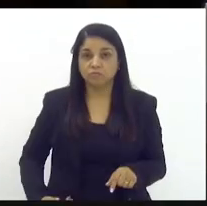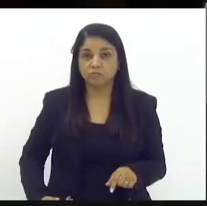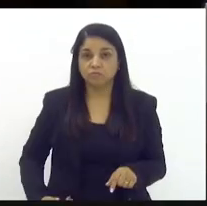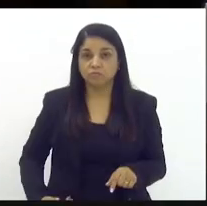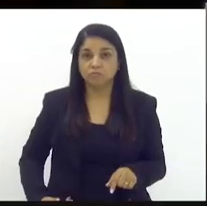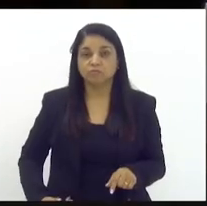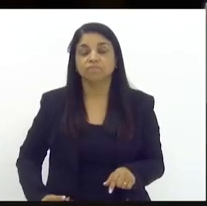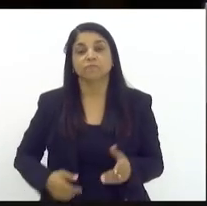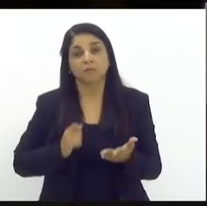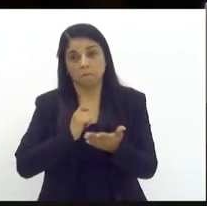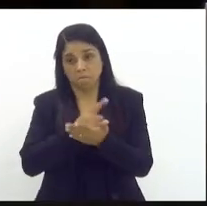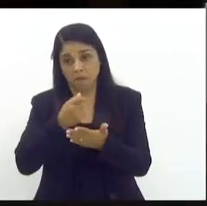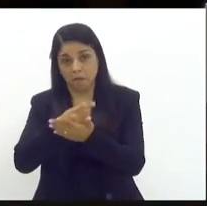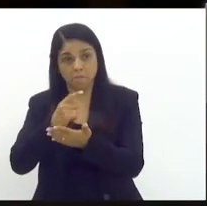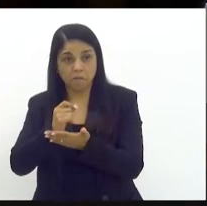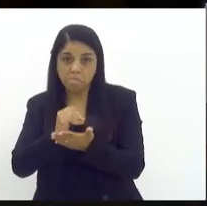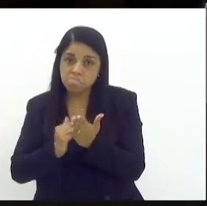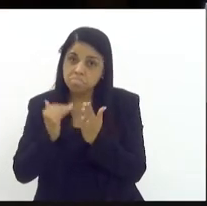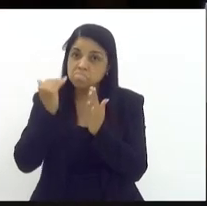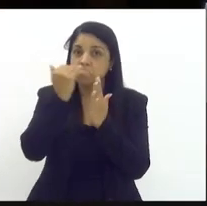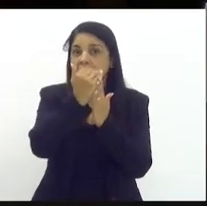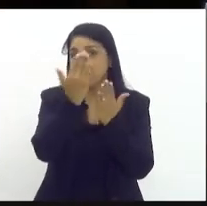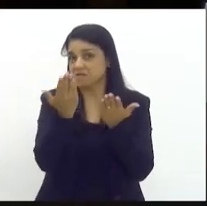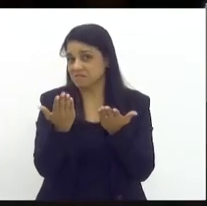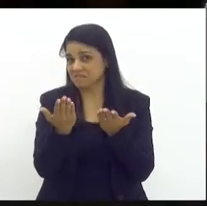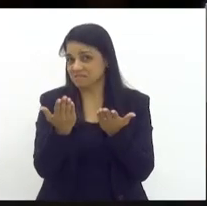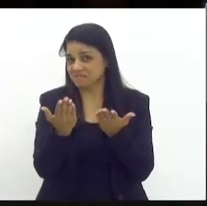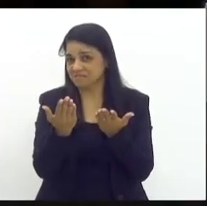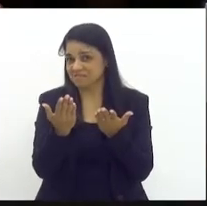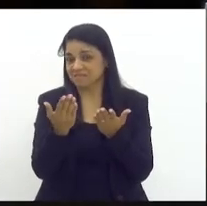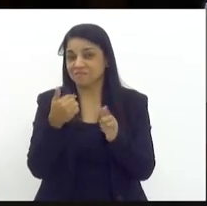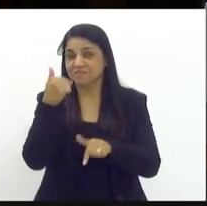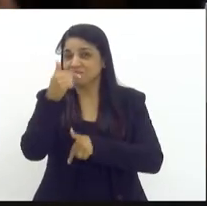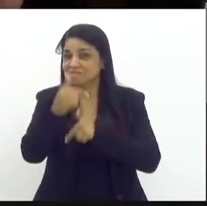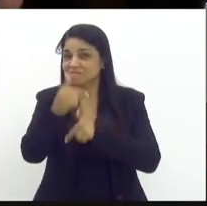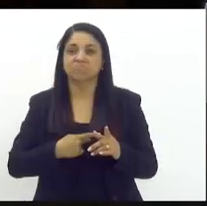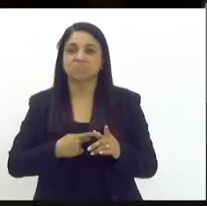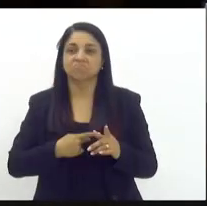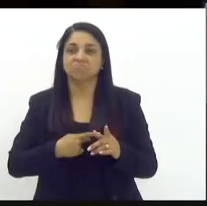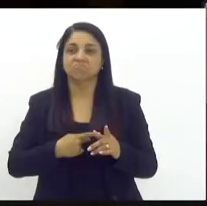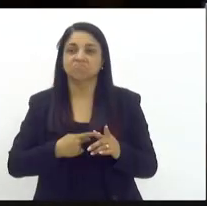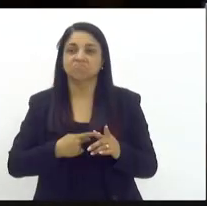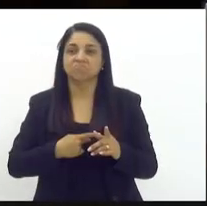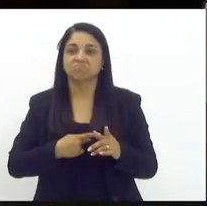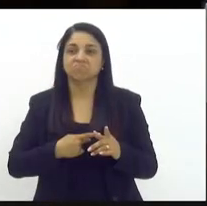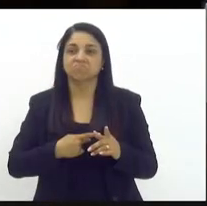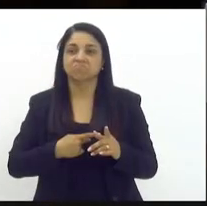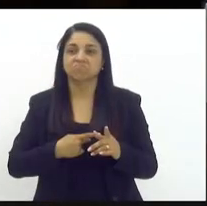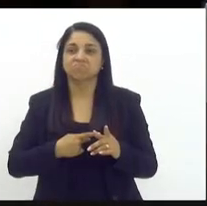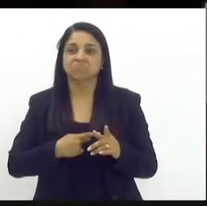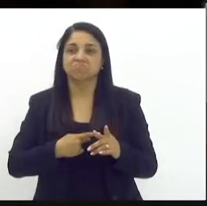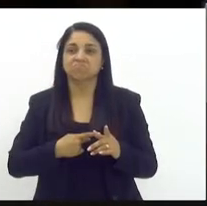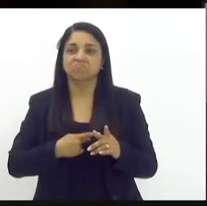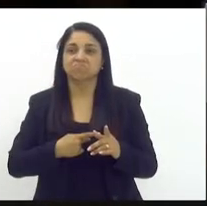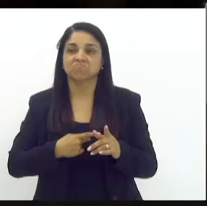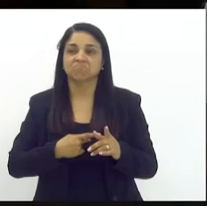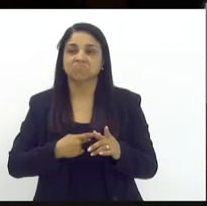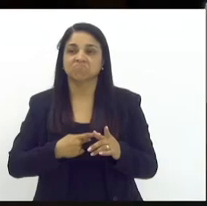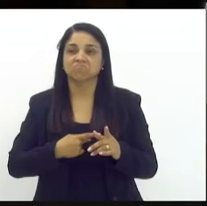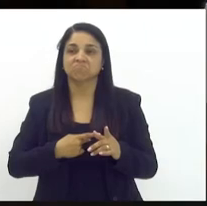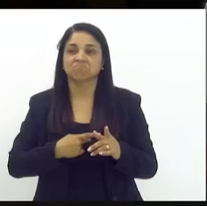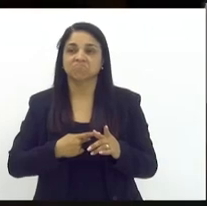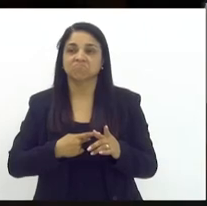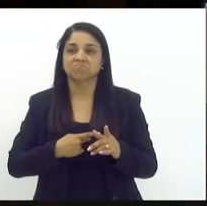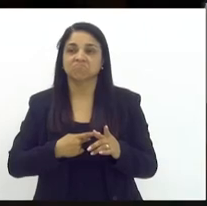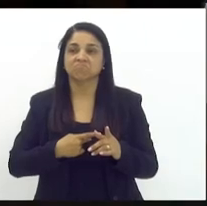grandes pessoas de corporações você pega mas o serviços liberais vamos dizer as pessoas por contas próprias